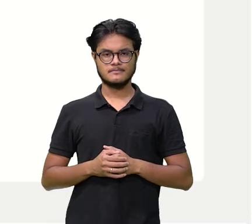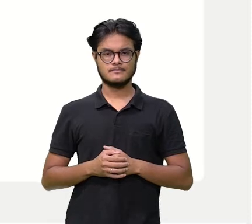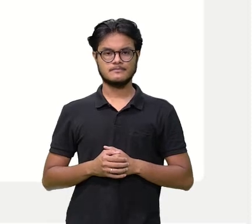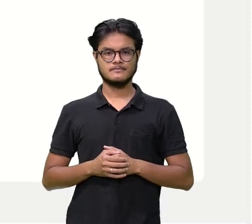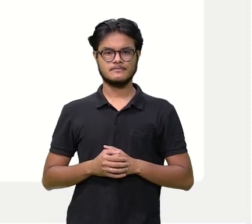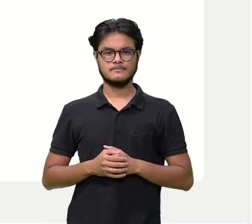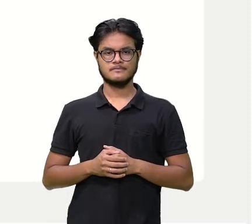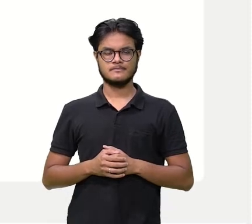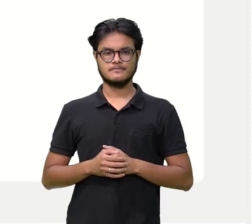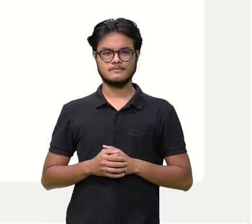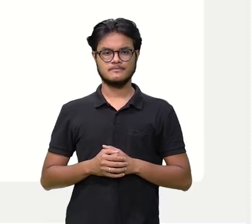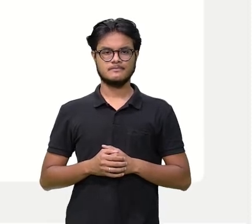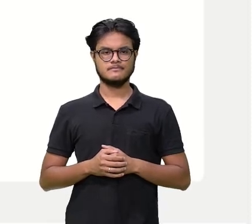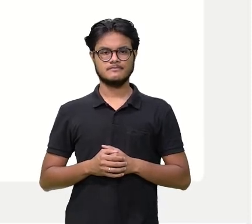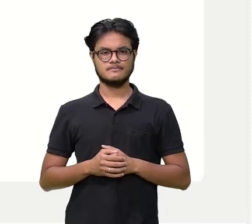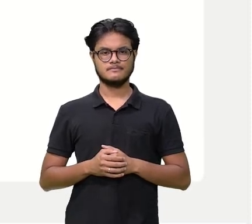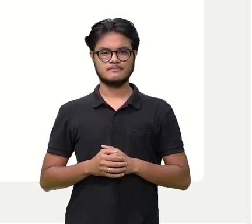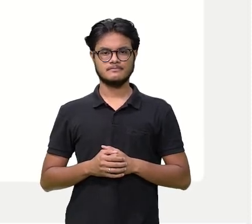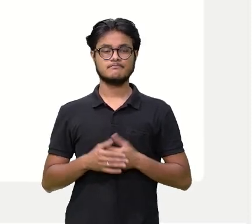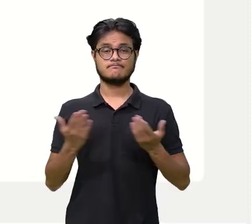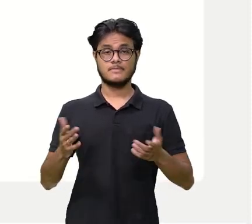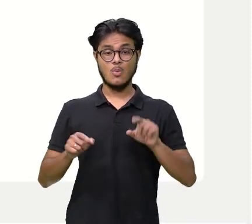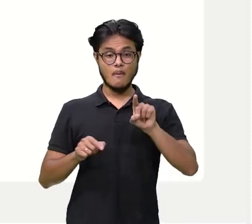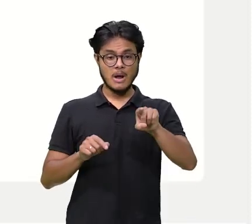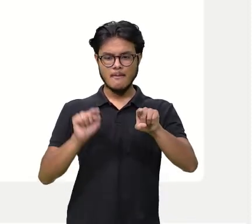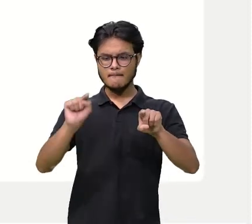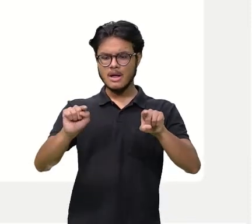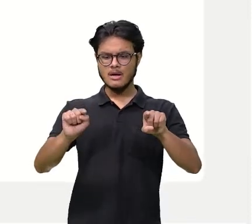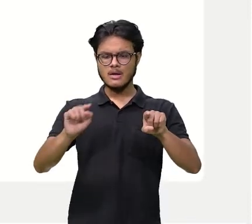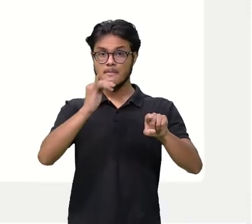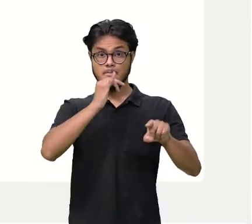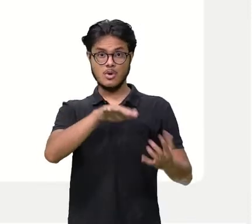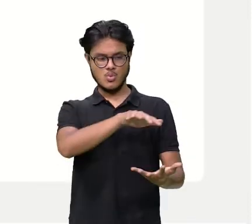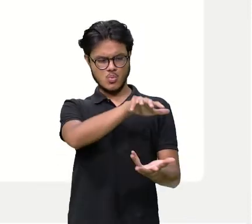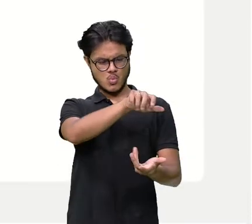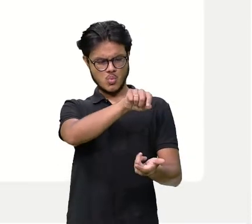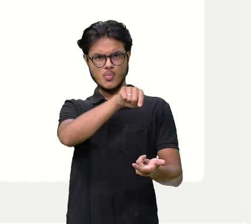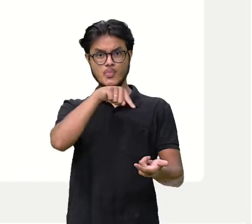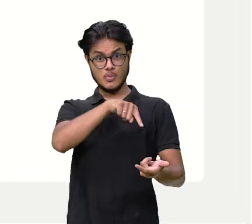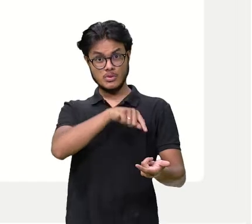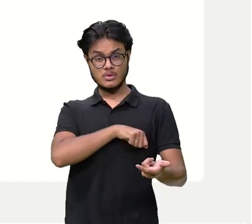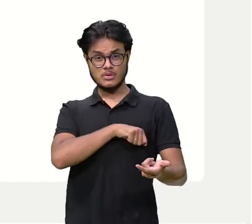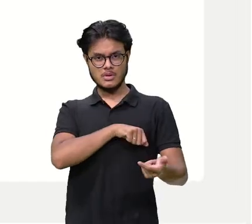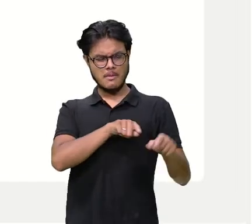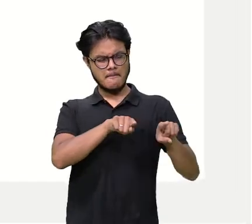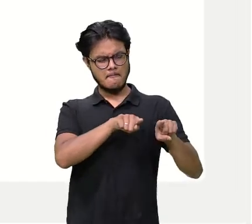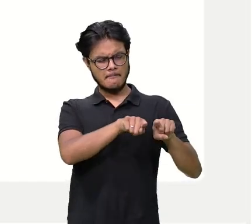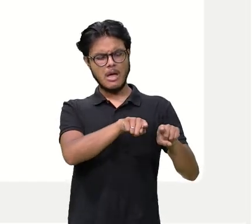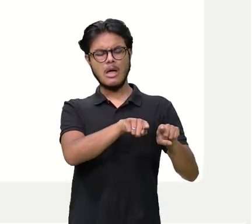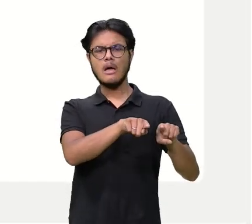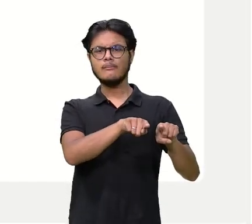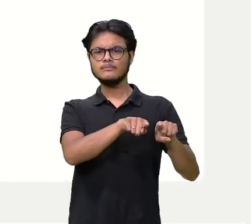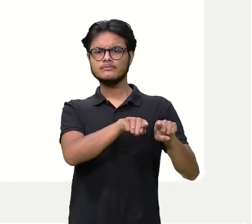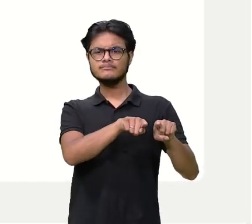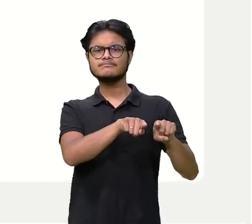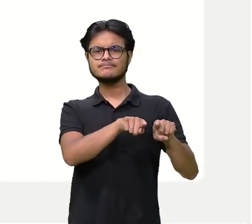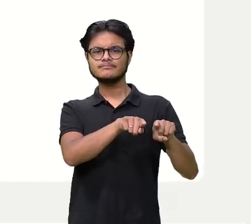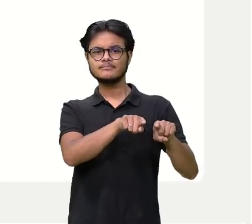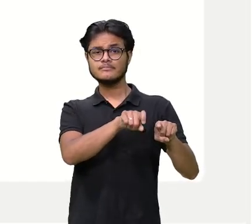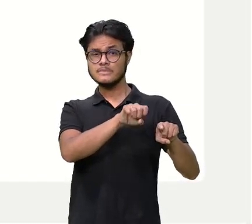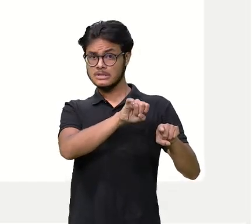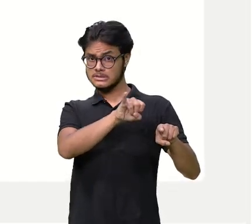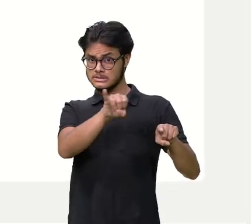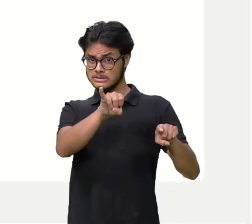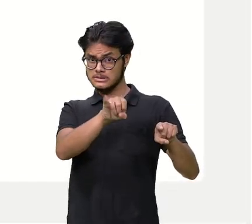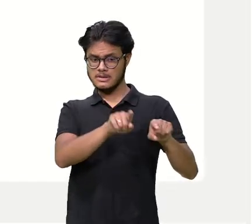telinha. Tem 2 pontinhos. Veja que a Terra tem os 2 pontinhos bem próximos. Quando esses